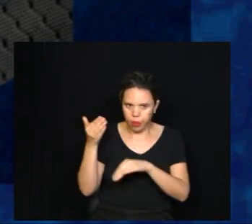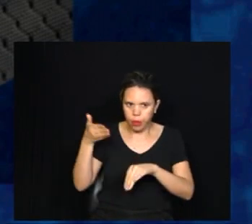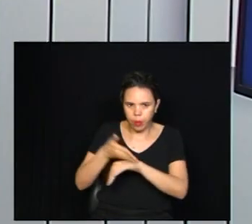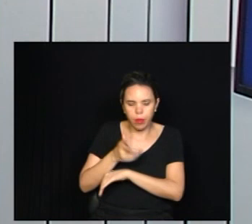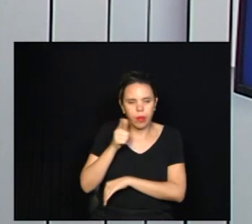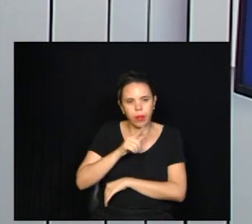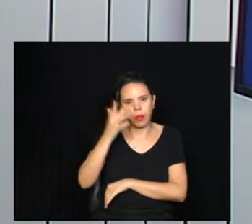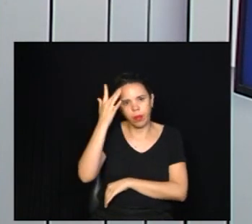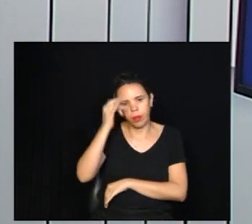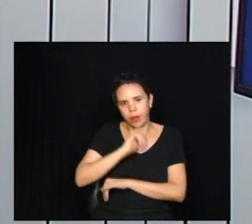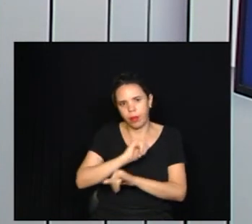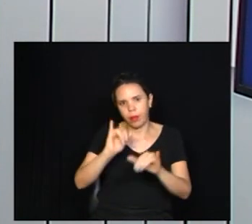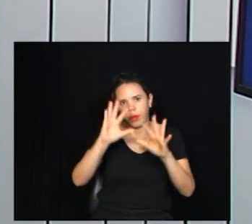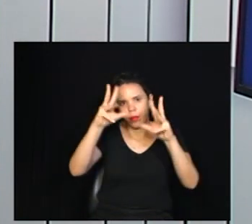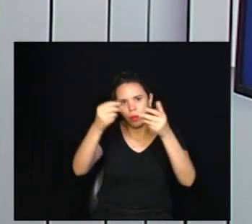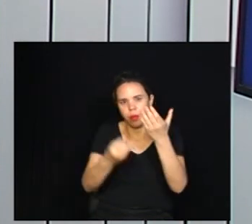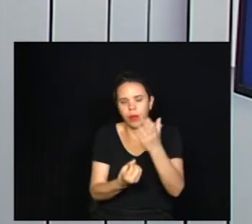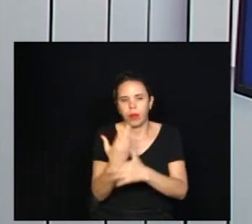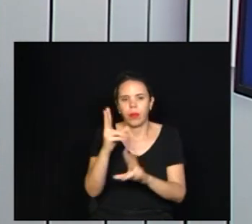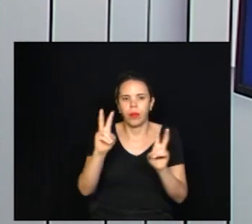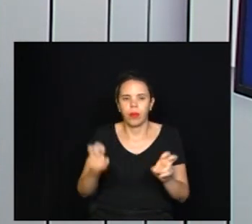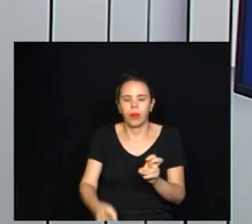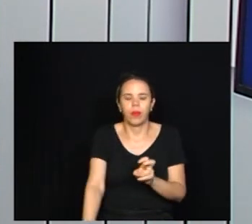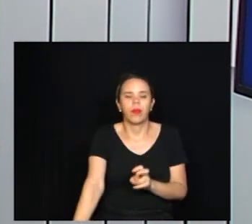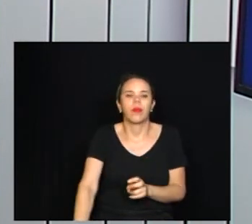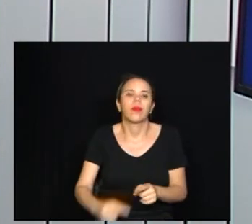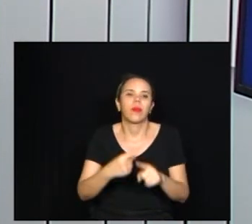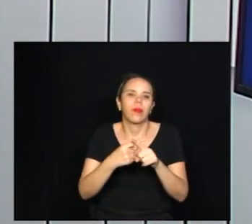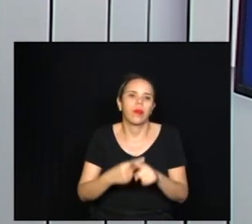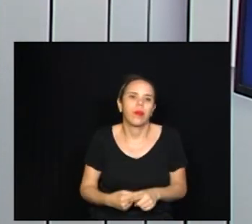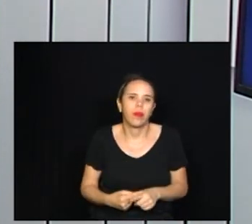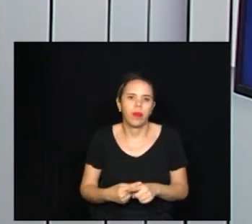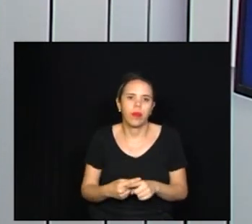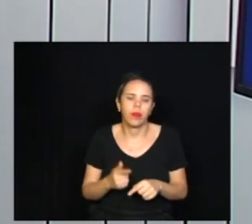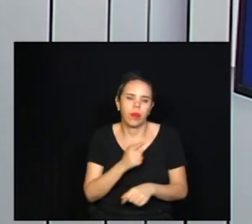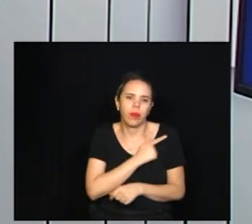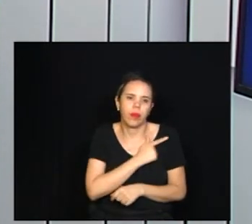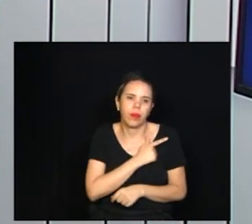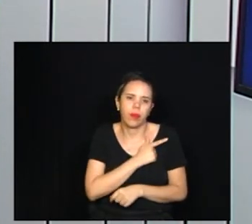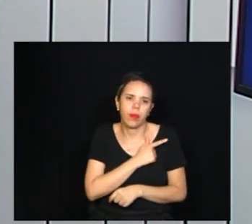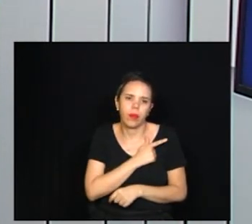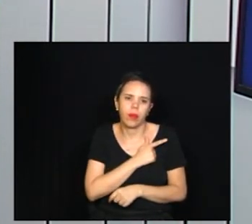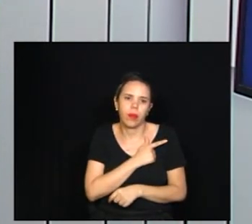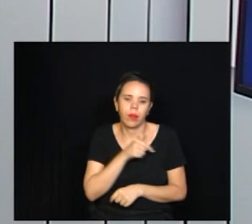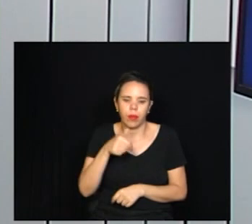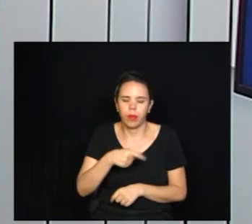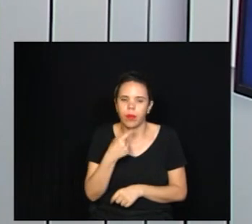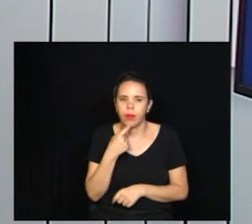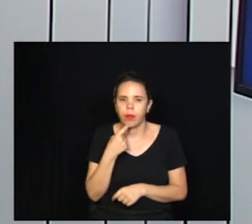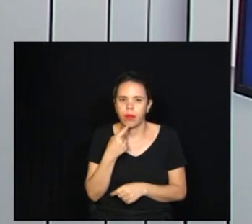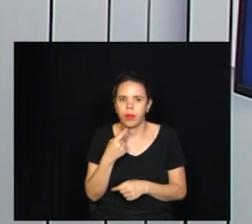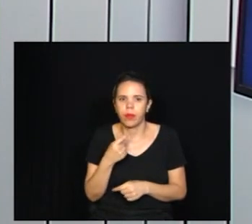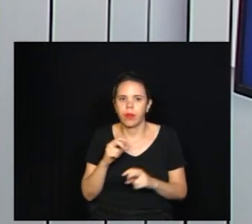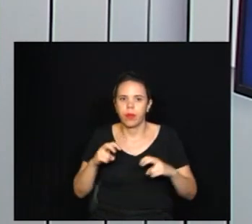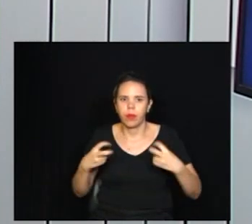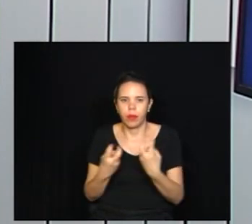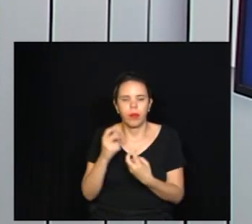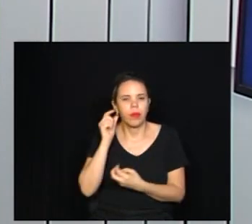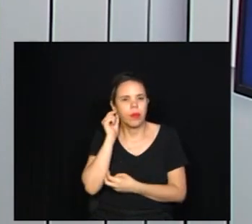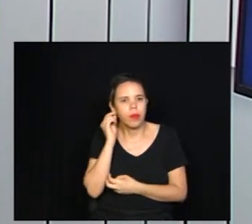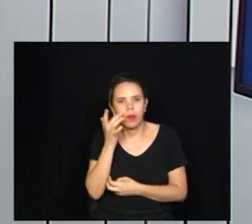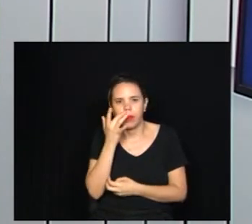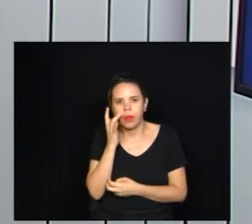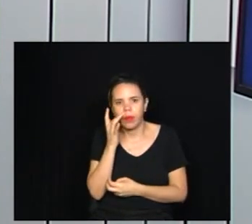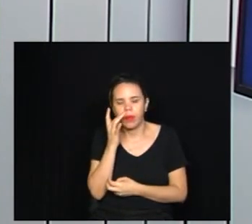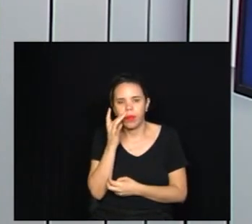claro que amanhã a gente conta tudo sobre esta partida entre Guarani e Remo, que se enfrentam aqui em Campinas, no Estádio Brinco de